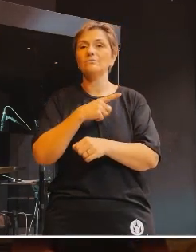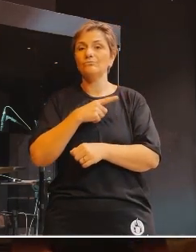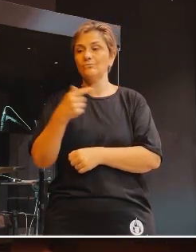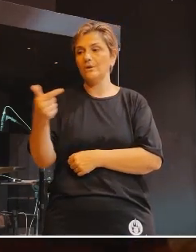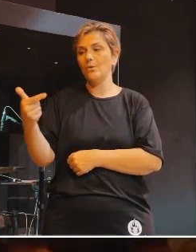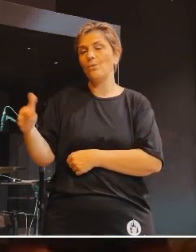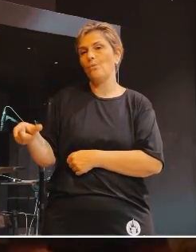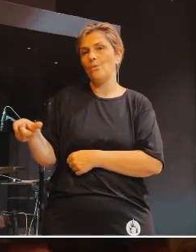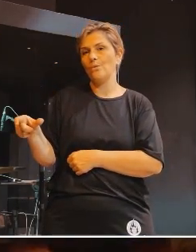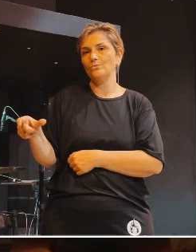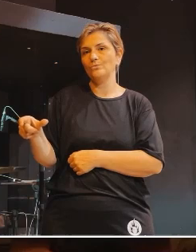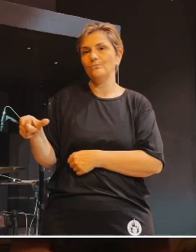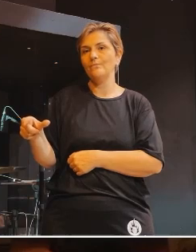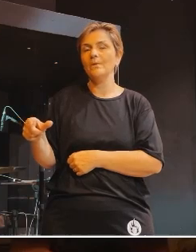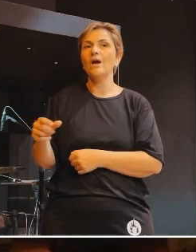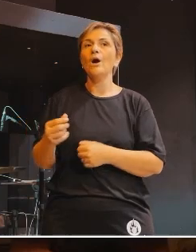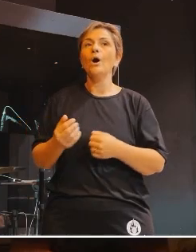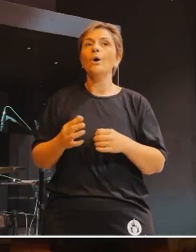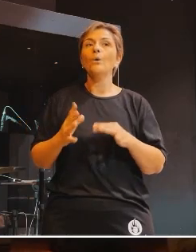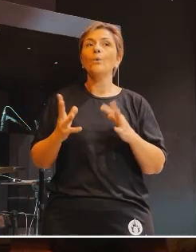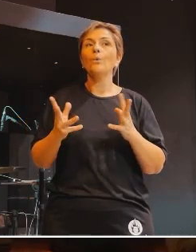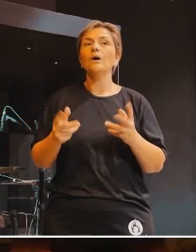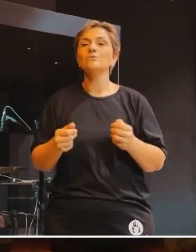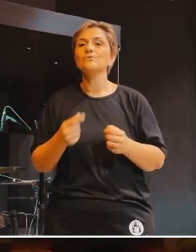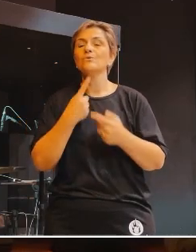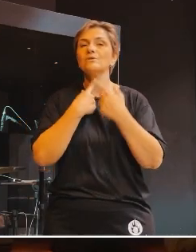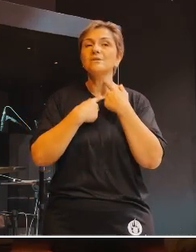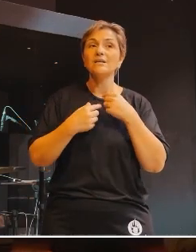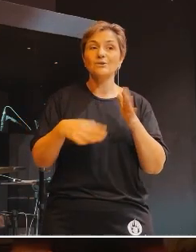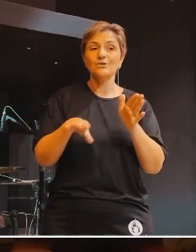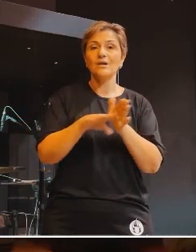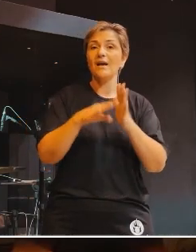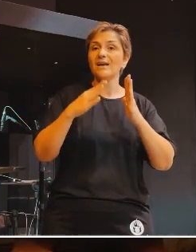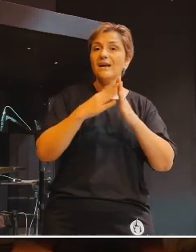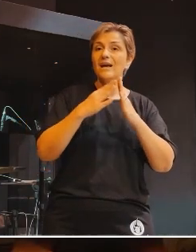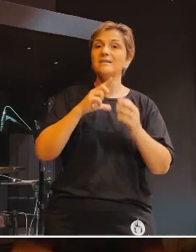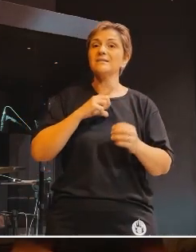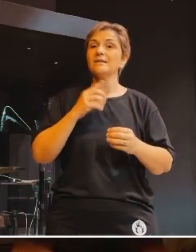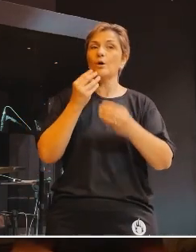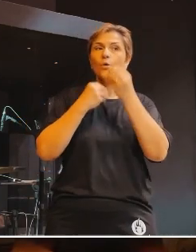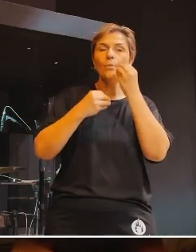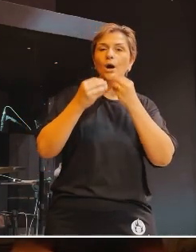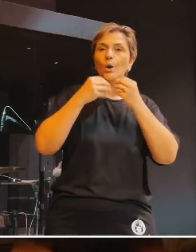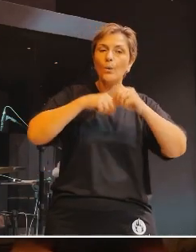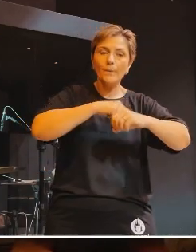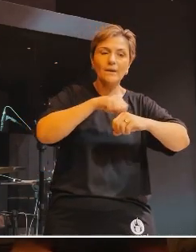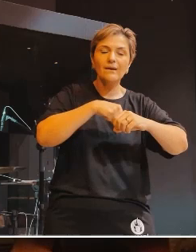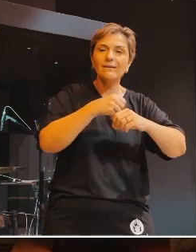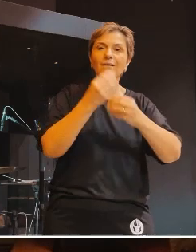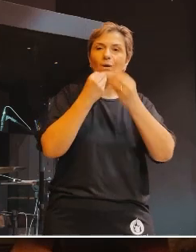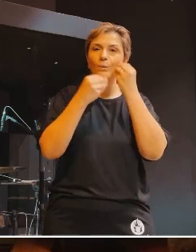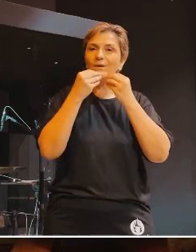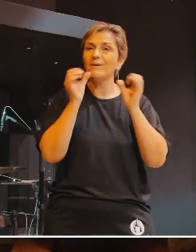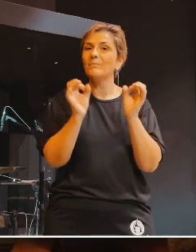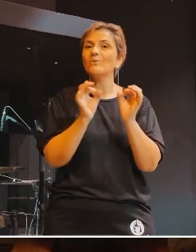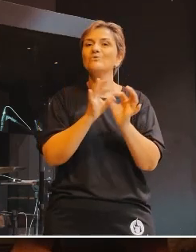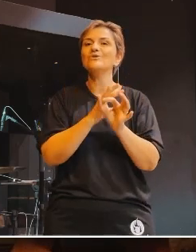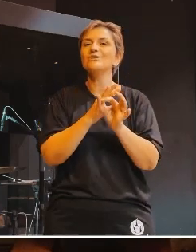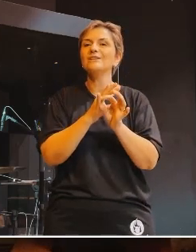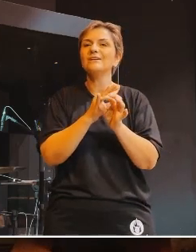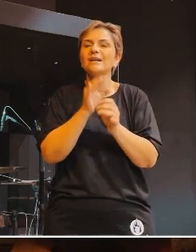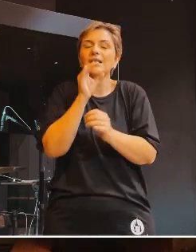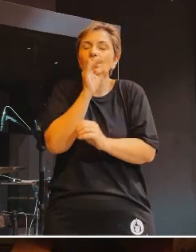de chegar em casa e ter uma comida quente esperando? Não tem ninguém. A minha casa tem muitos filhos, muita gente. Então até eu